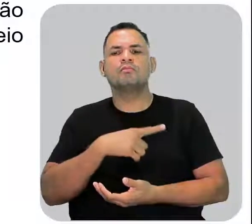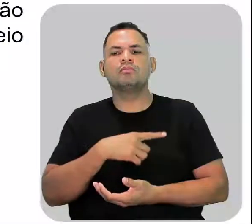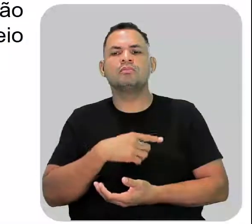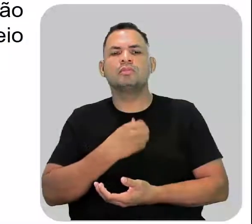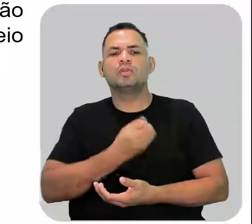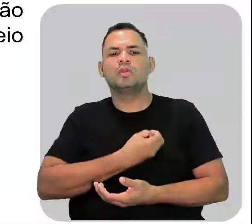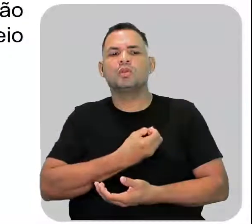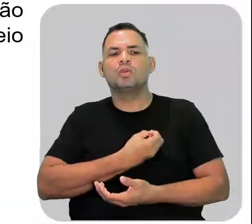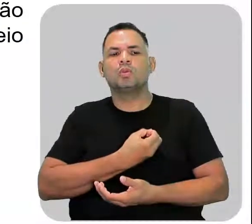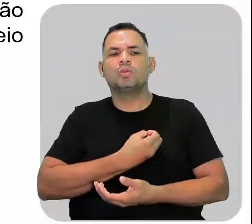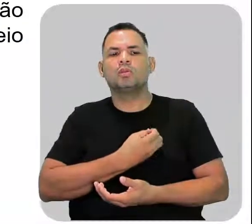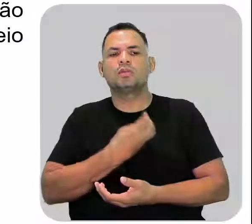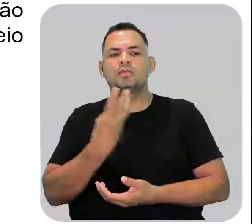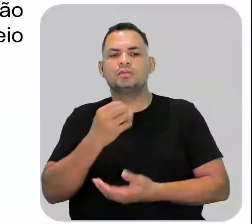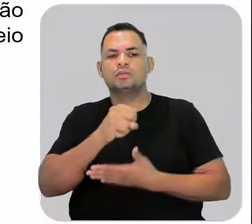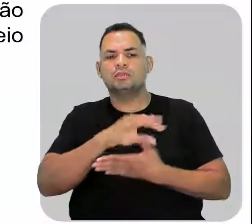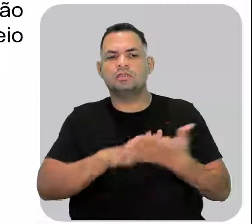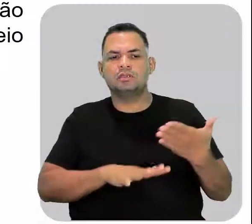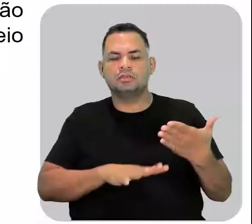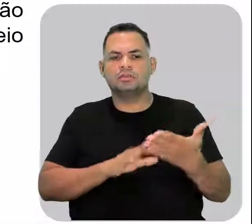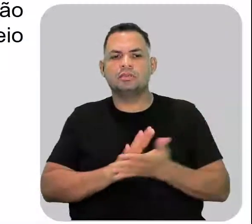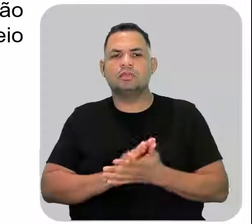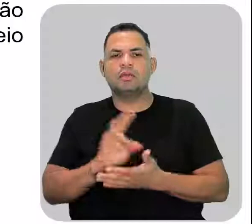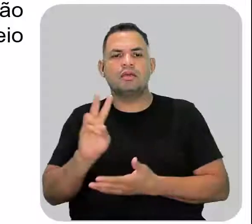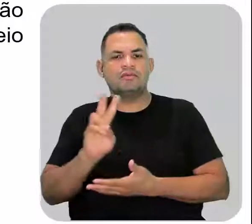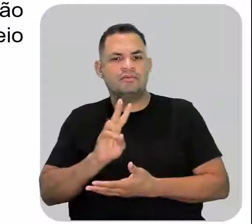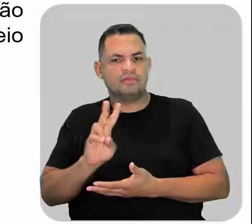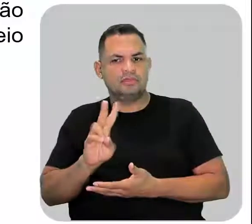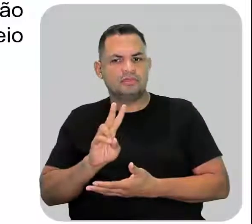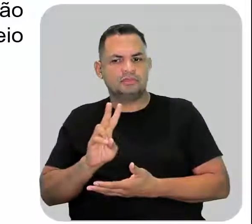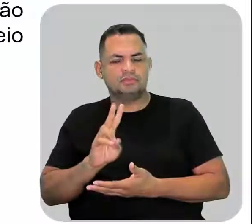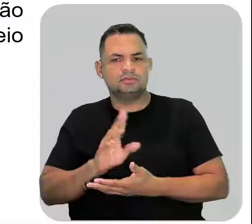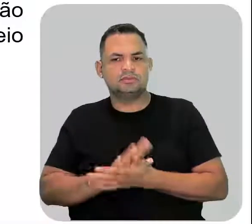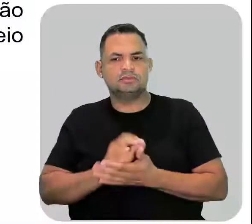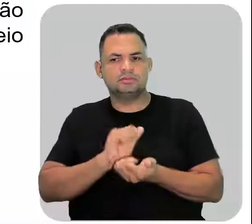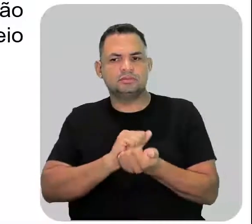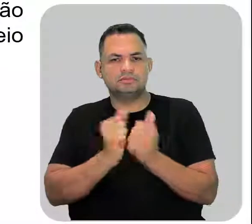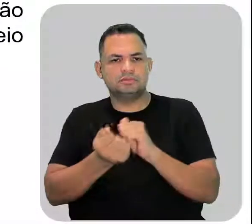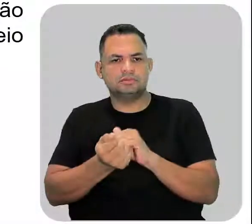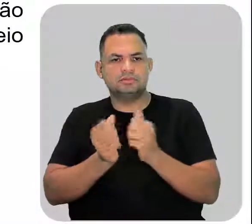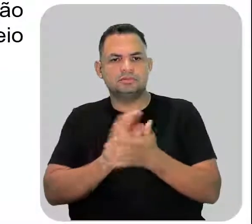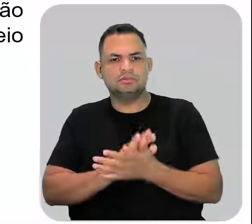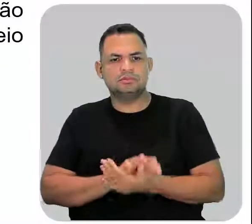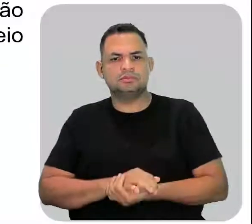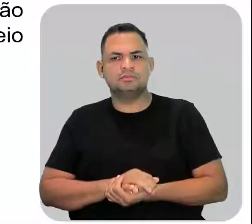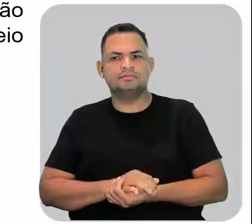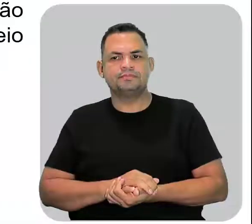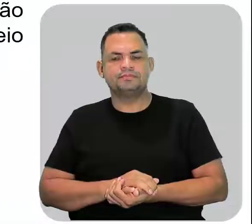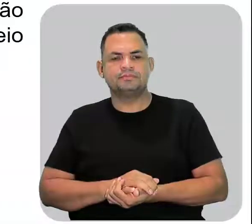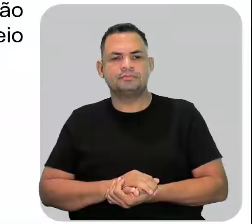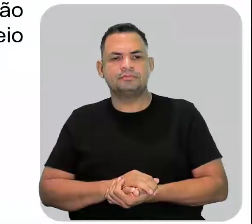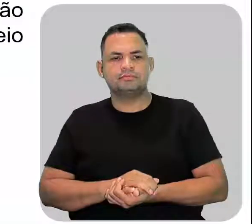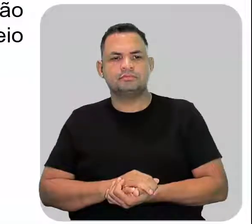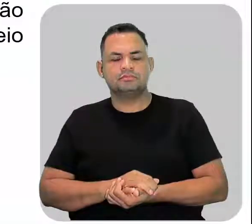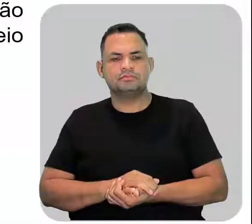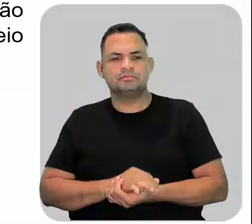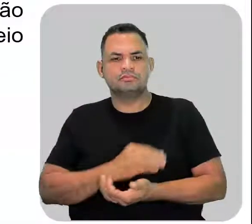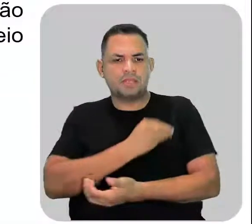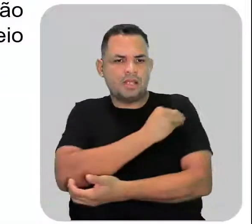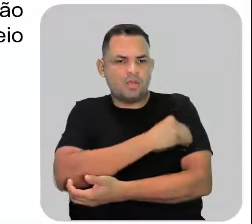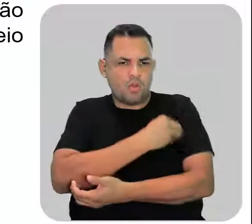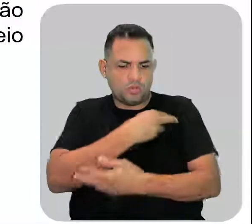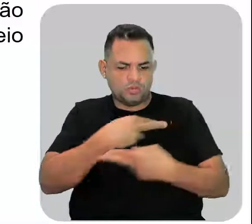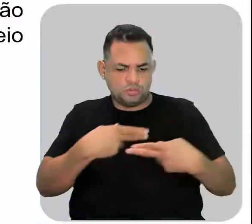3. Nós temos uma questão que caiu no vestibular e ela foi adaptada e diz o seguinte: